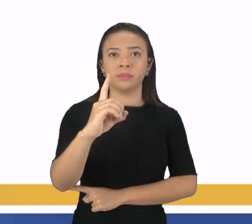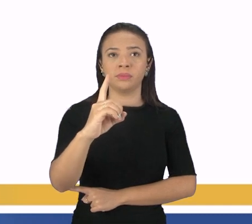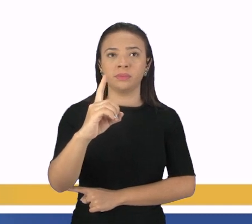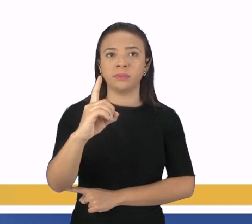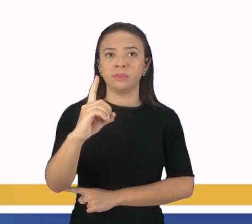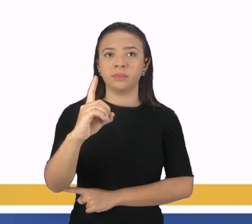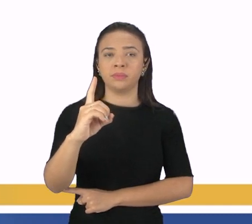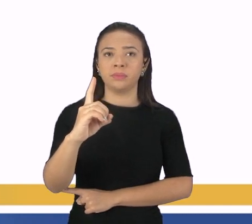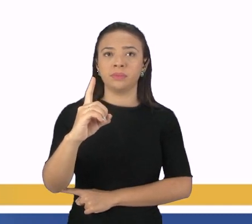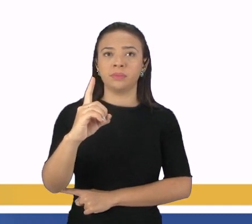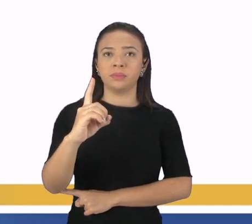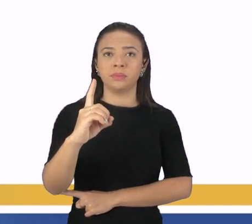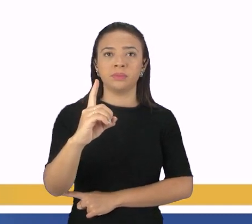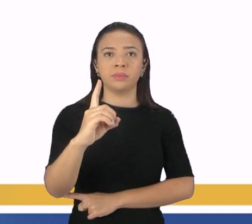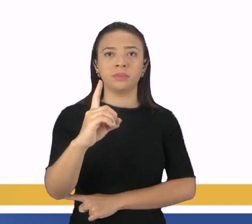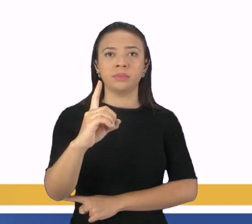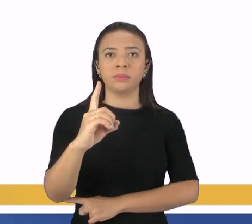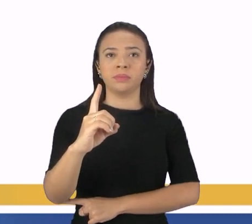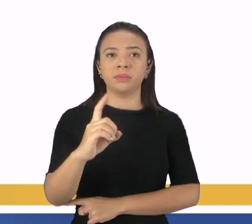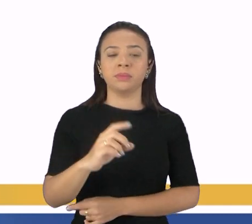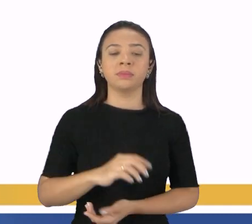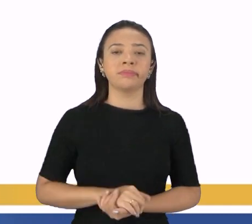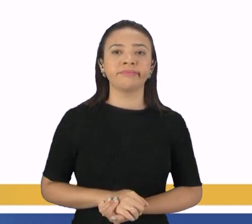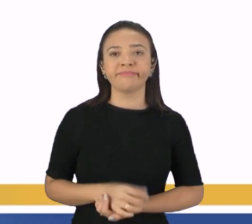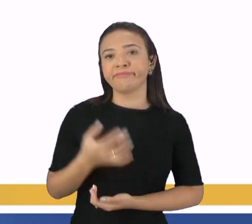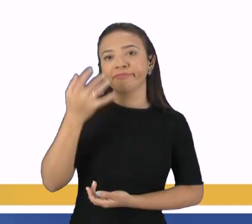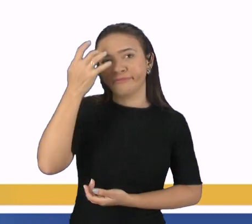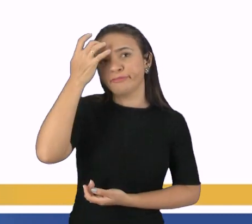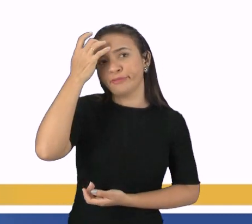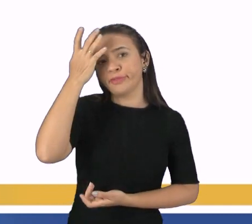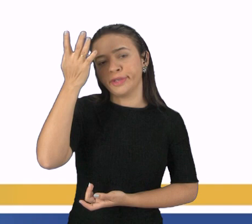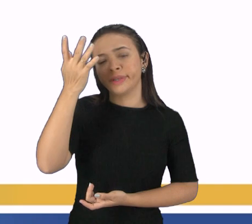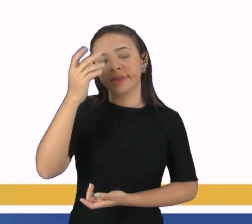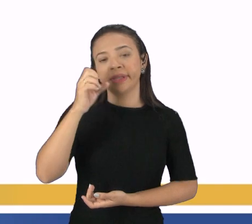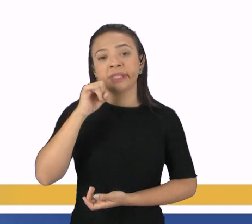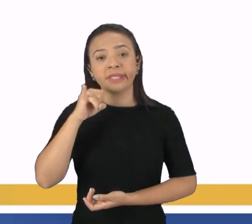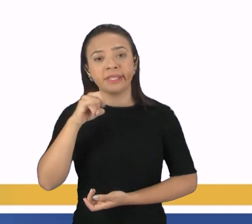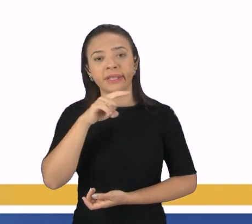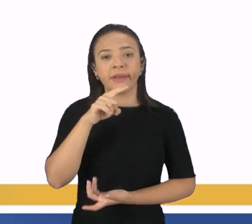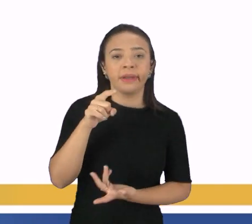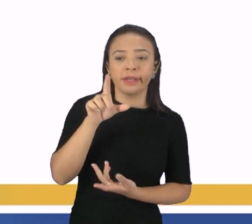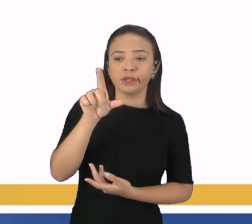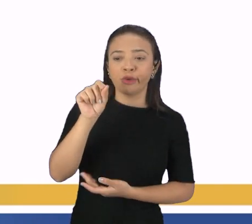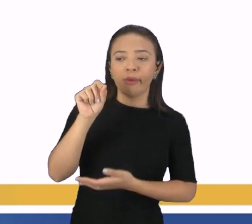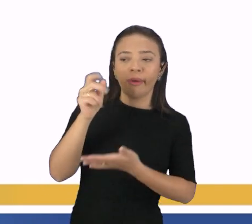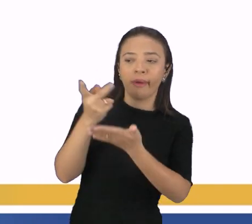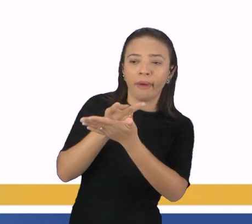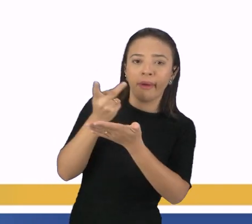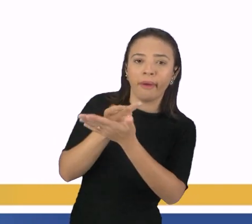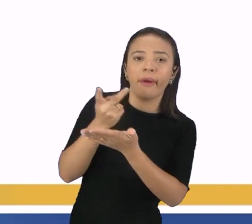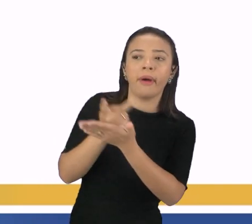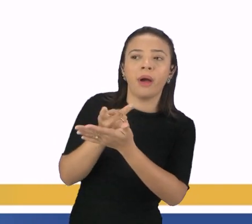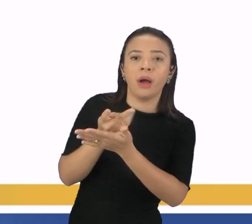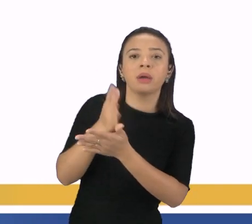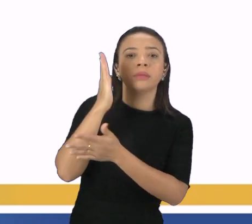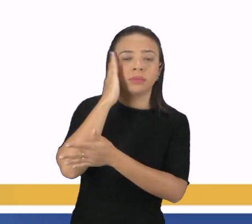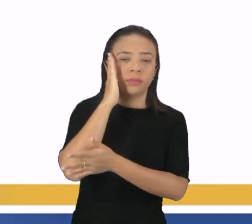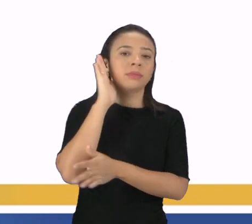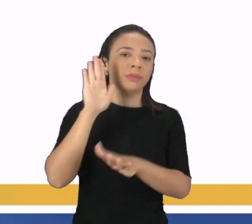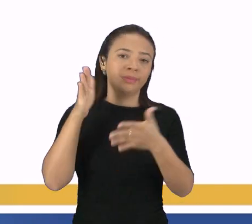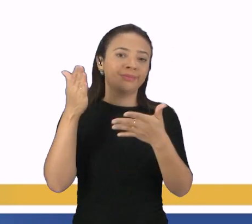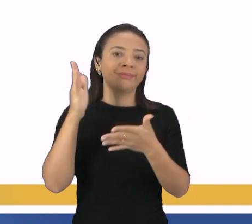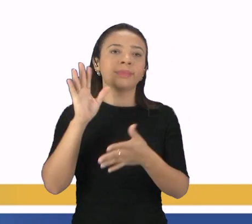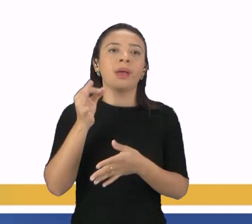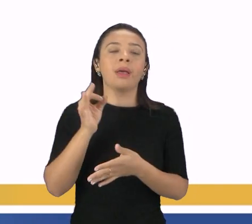passanel, pega-pega e queimada. Então é muito fácil, né? Também, se vocês podem até por eliminação, mas qual é o jogo